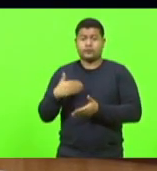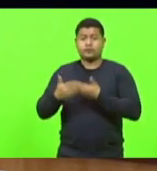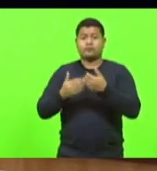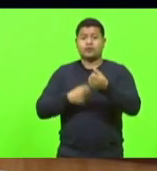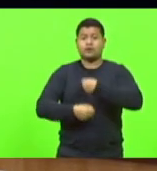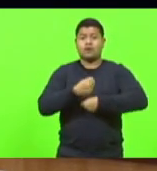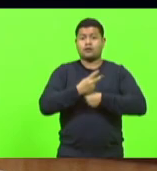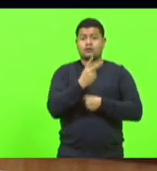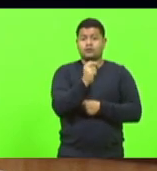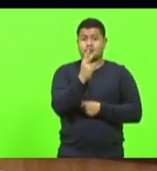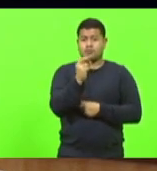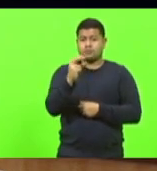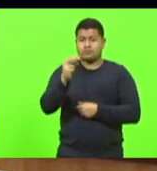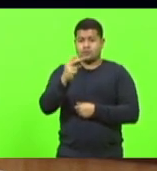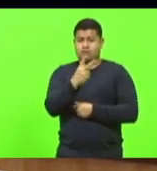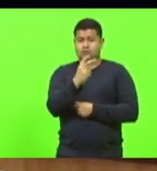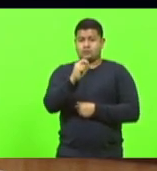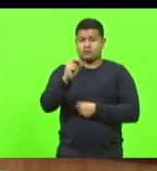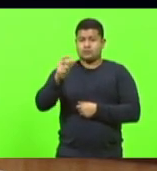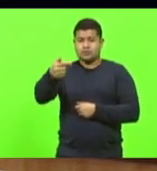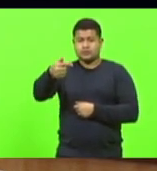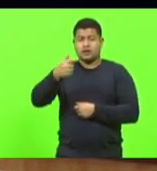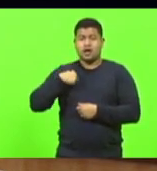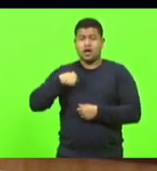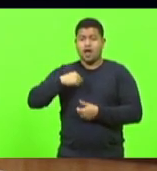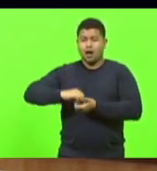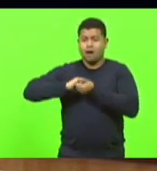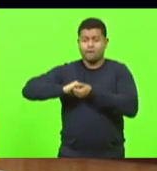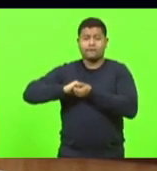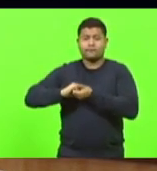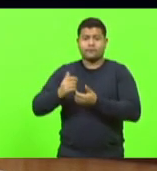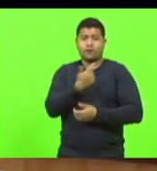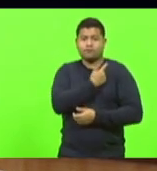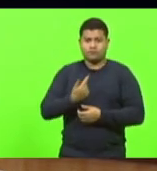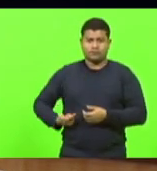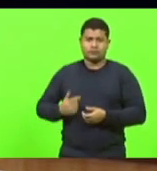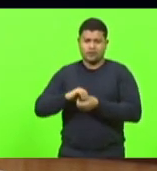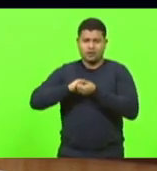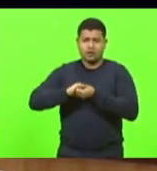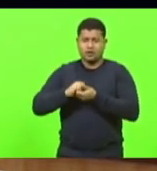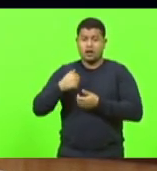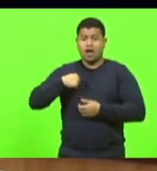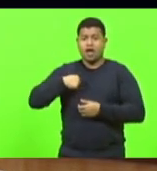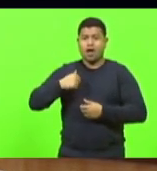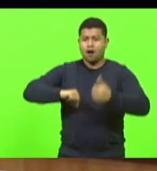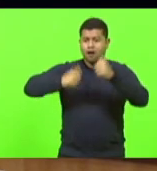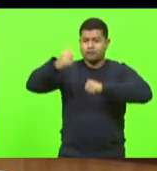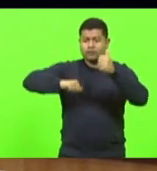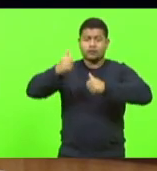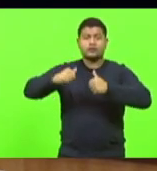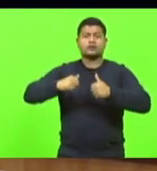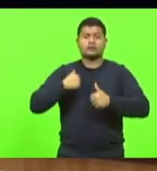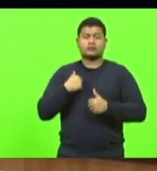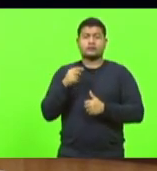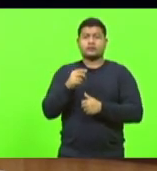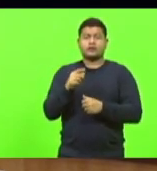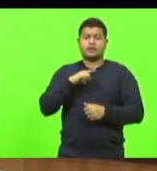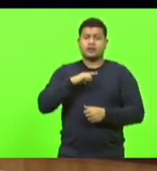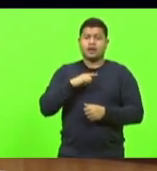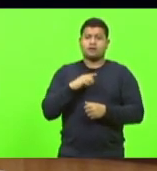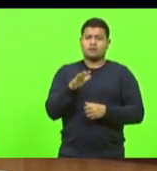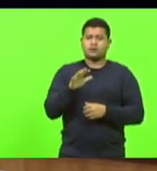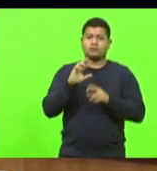mas analisando os autos anteriores é todos os registros foram seis a sete audiências